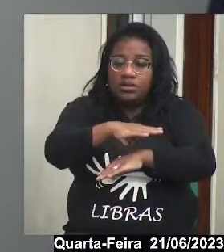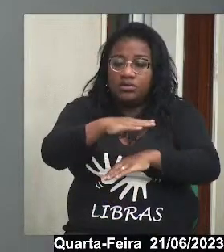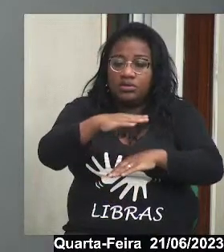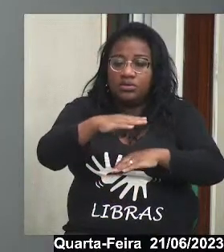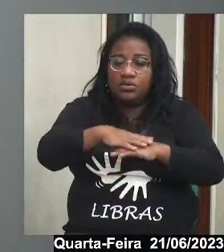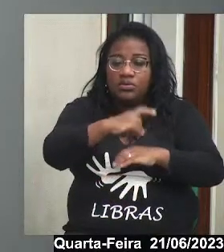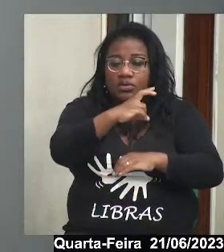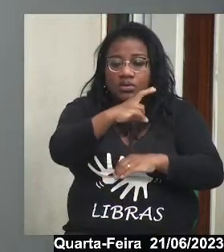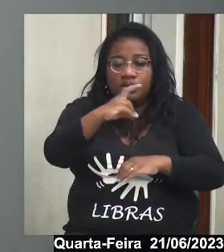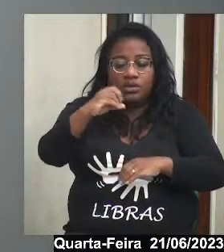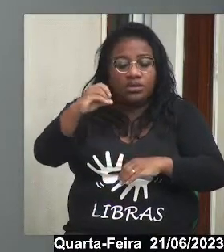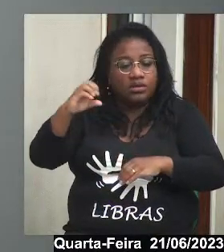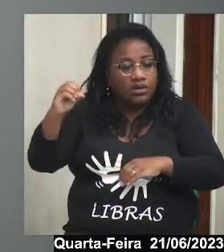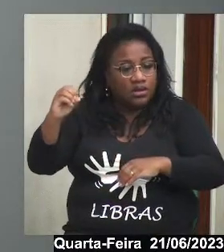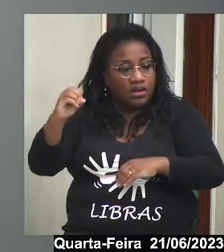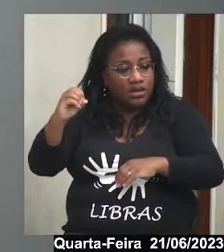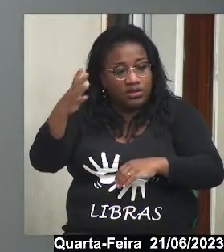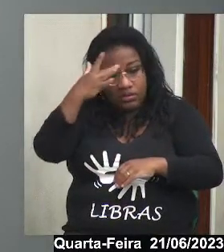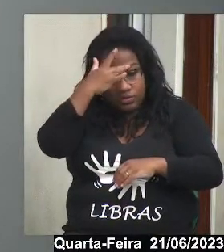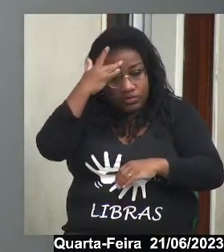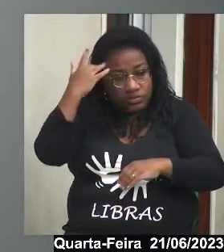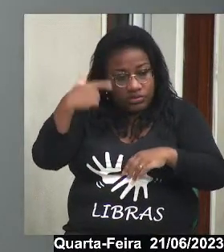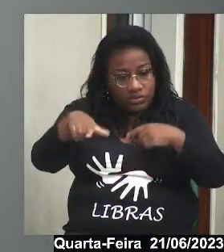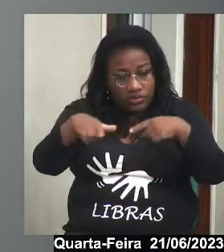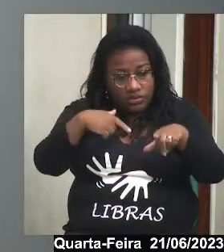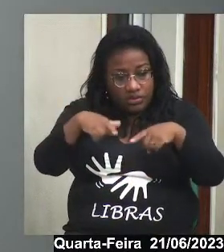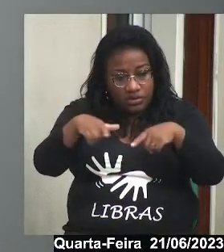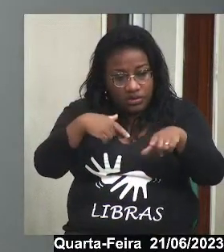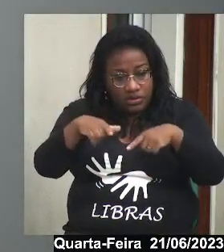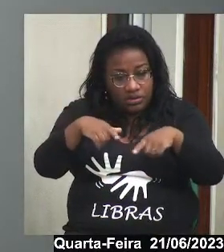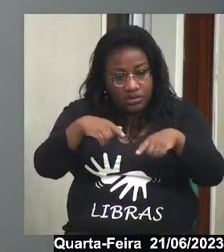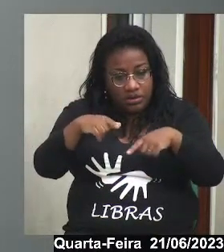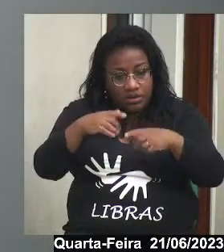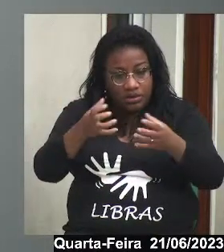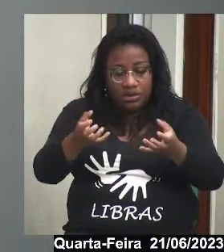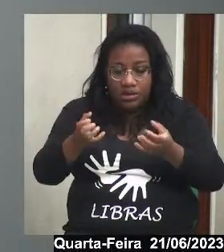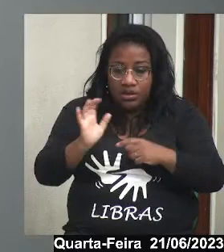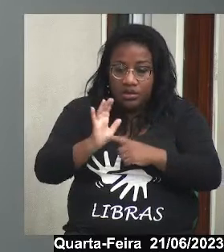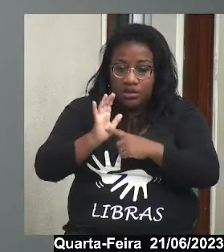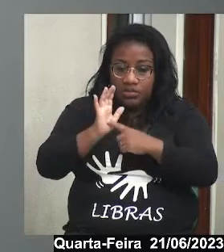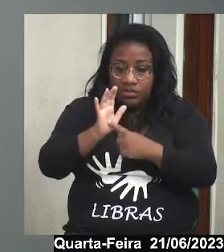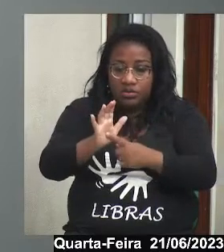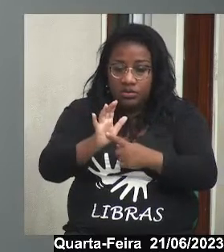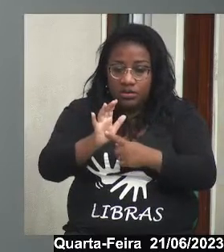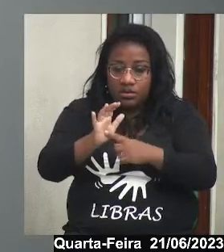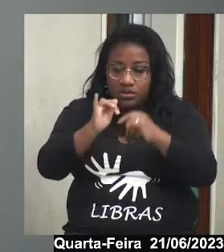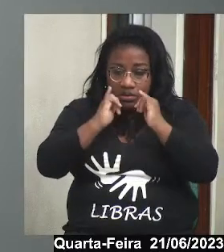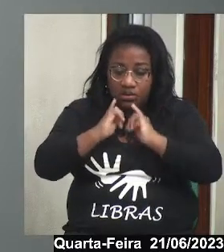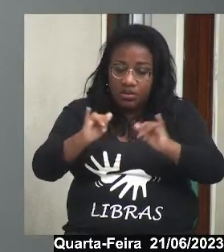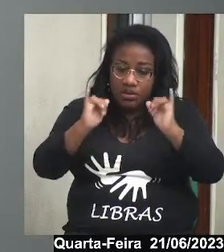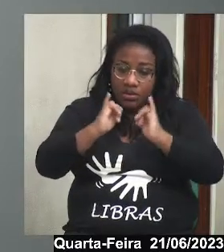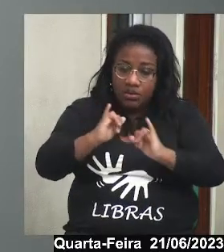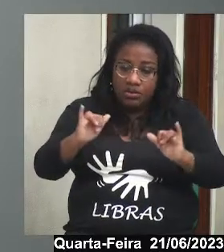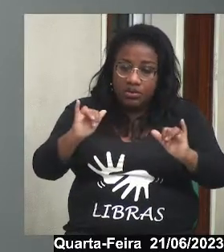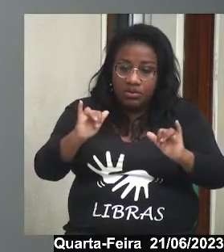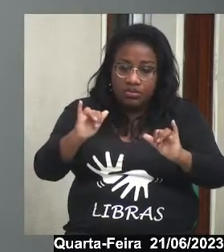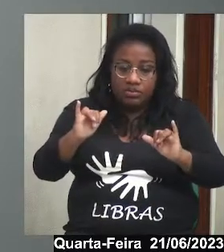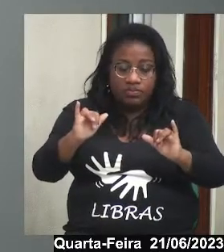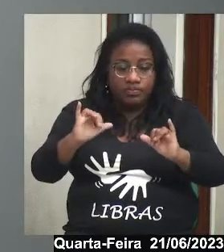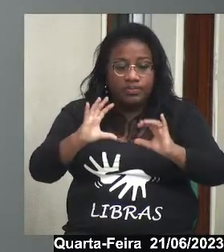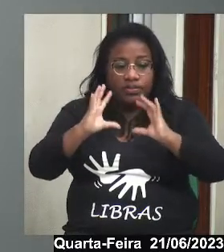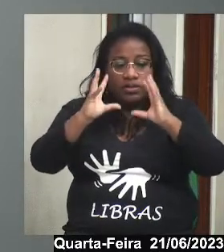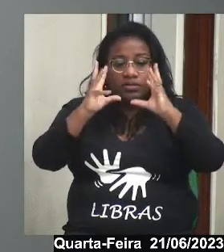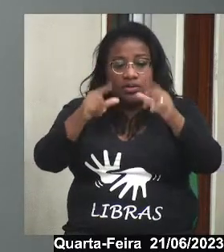expositores que estão na feira? Me parece que foi um movimento claro de não querer ouvir todo mundo, de não querer